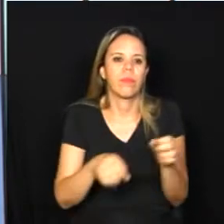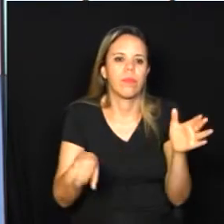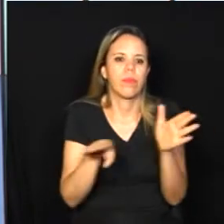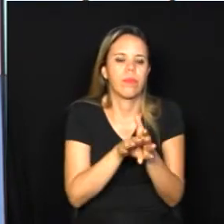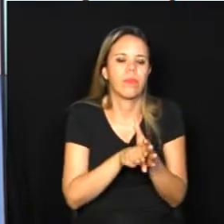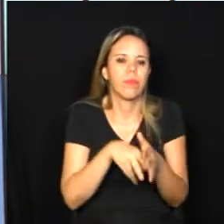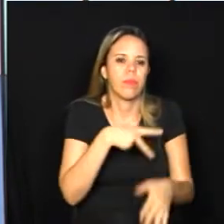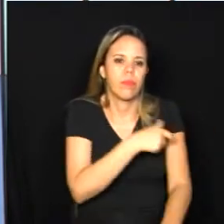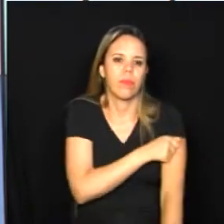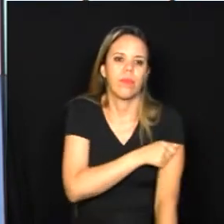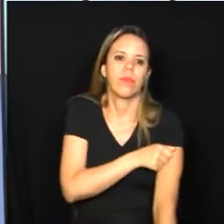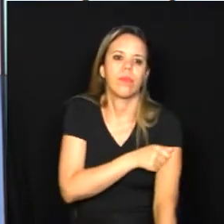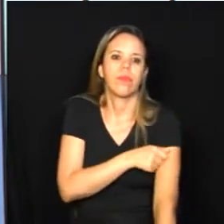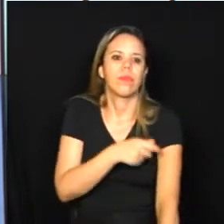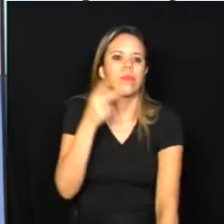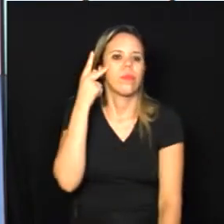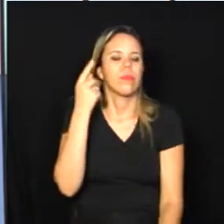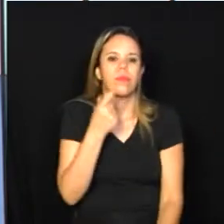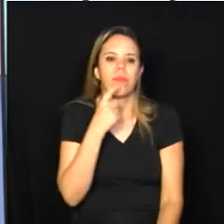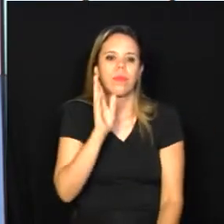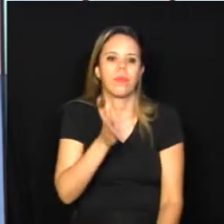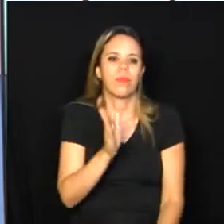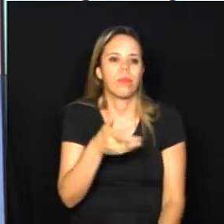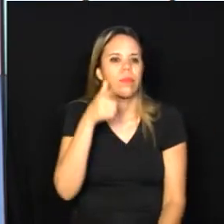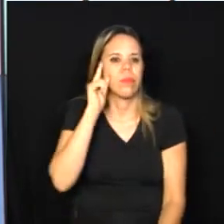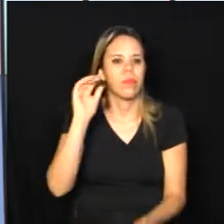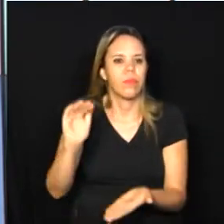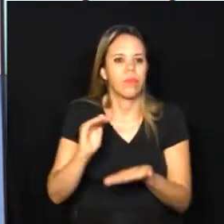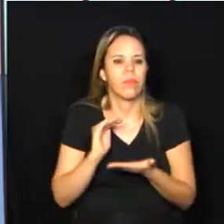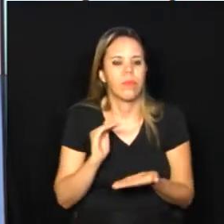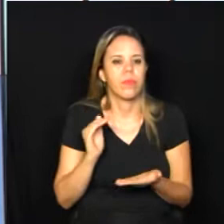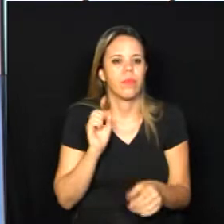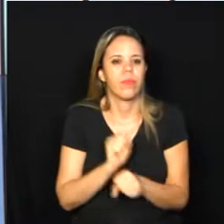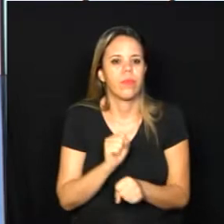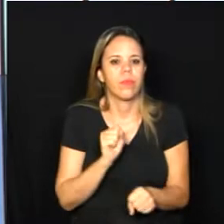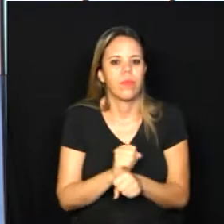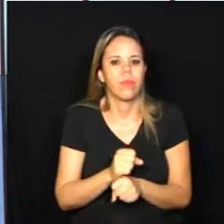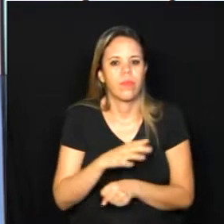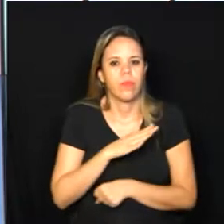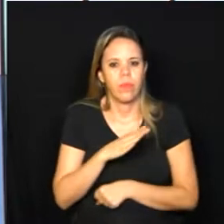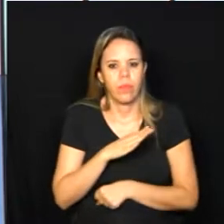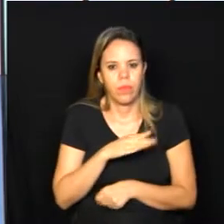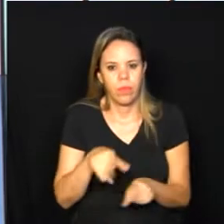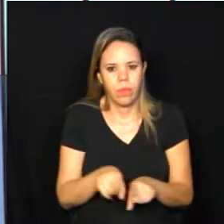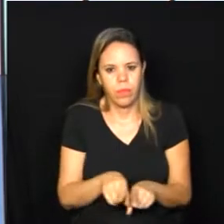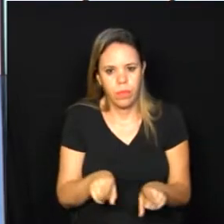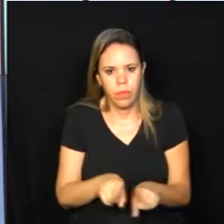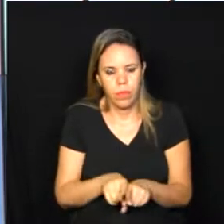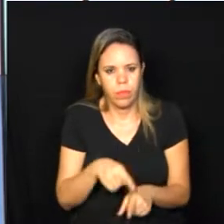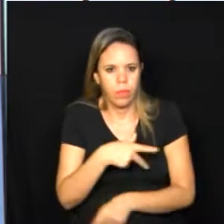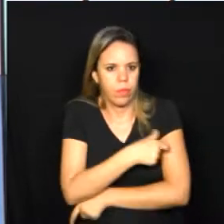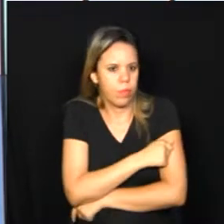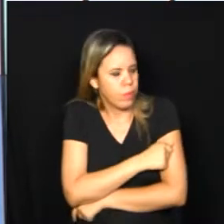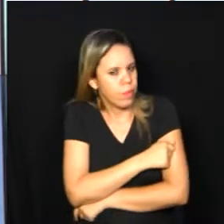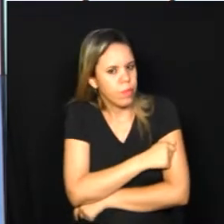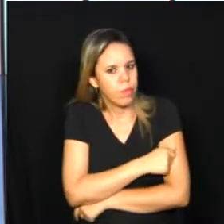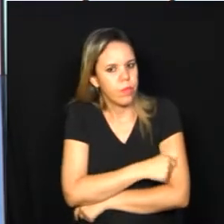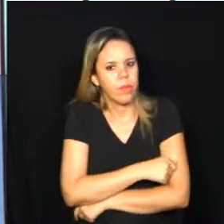da vacina, mas São Paulo, Campinas já recebeu ontem. Nós aguardamos aqui na cidade também as vacinas que